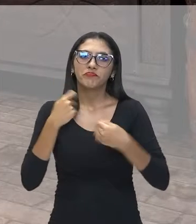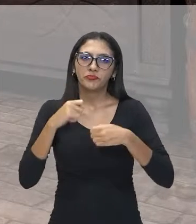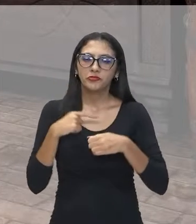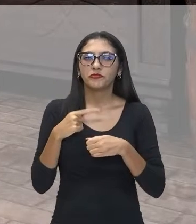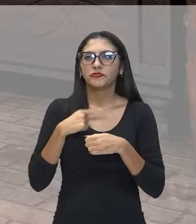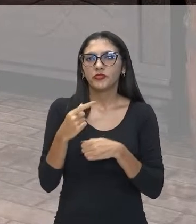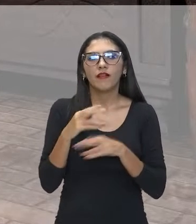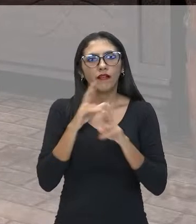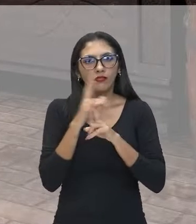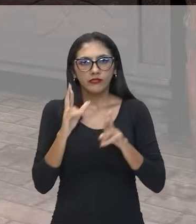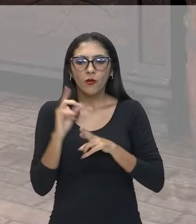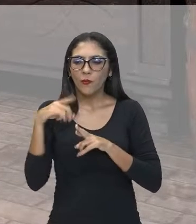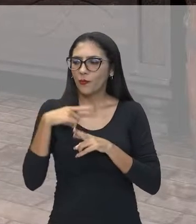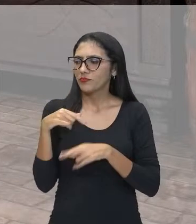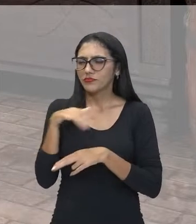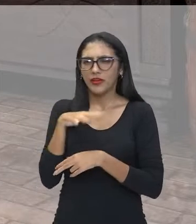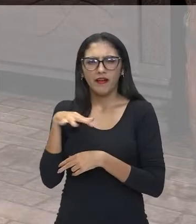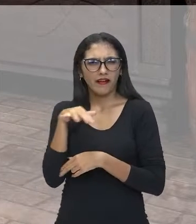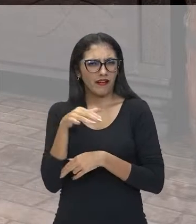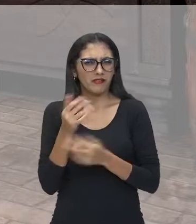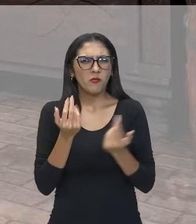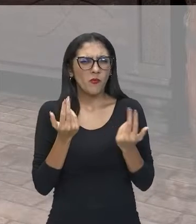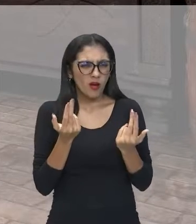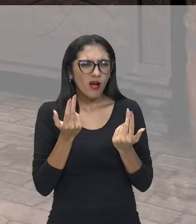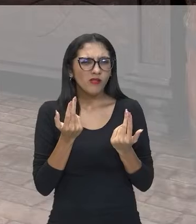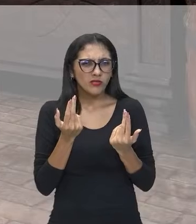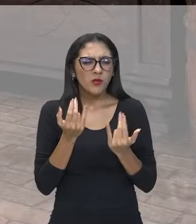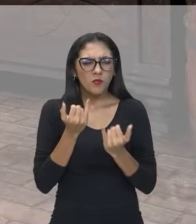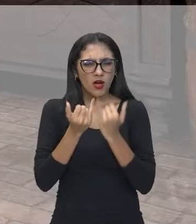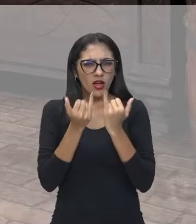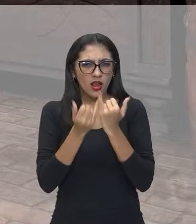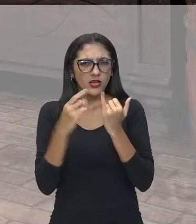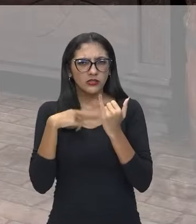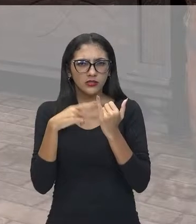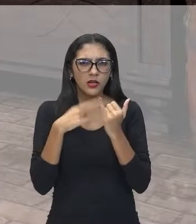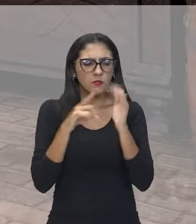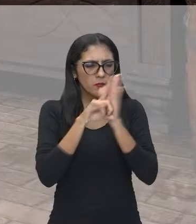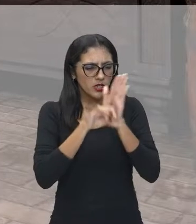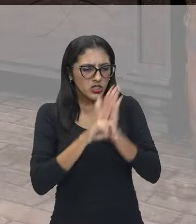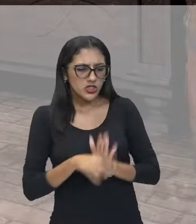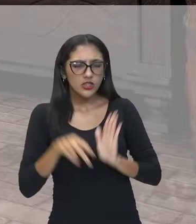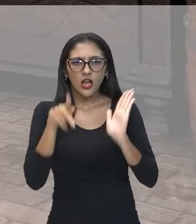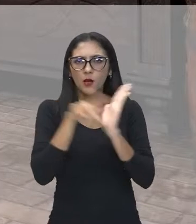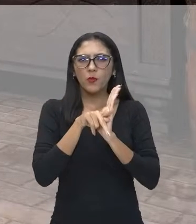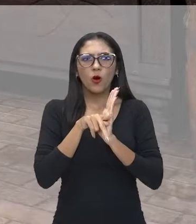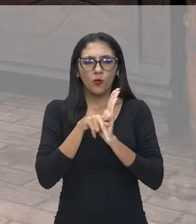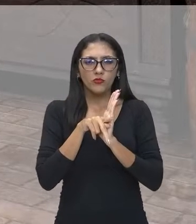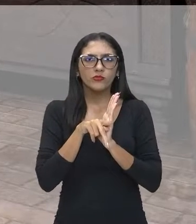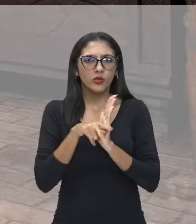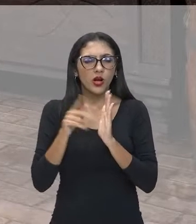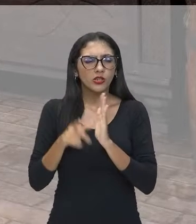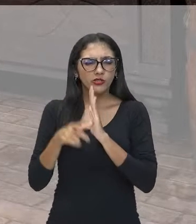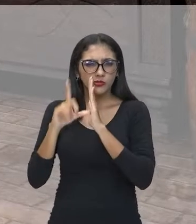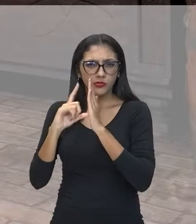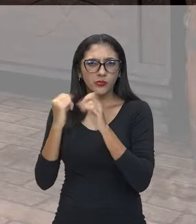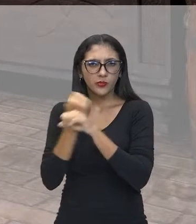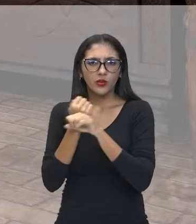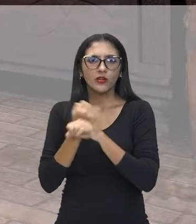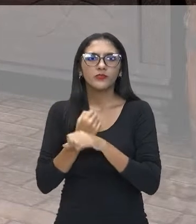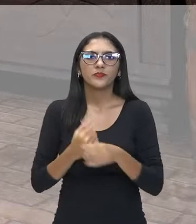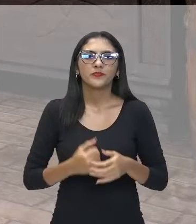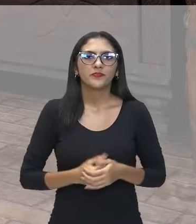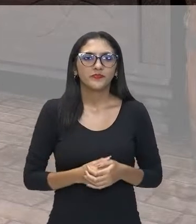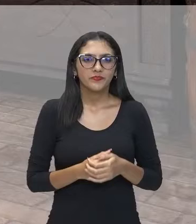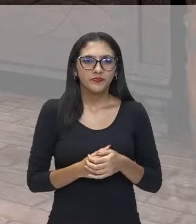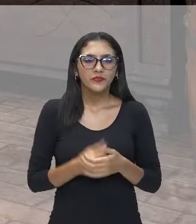esses ambientes aqui de laboratórios antigos, de espaços antigos, e até essa referência que eu trouxe para